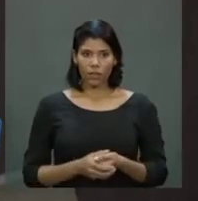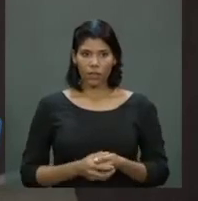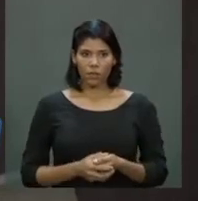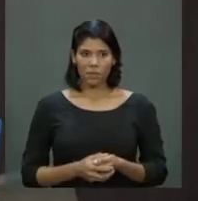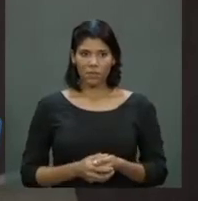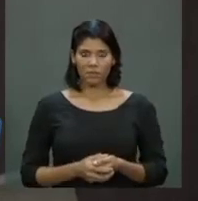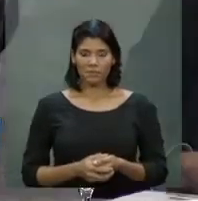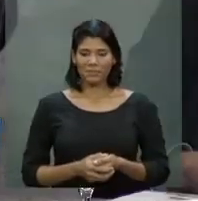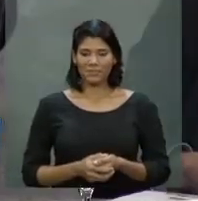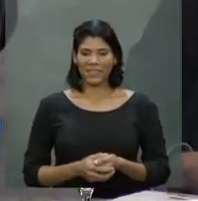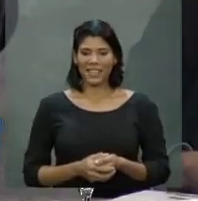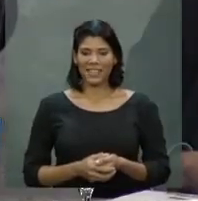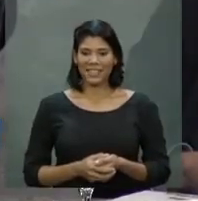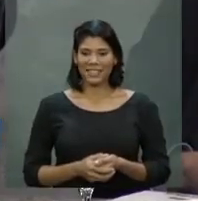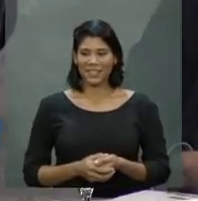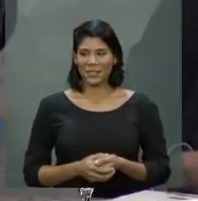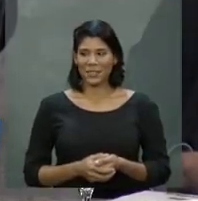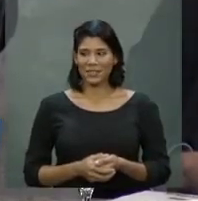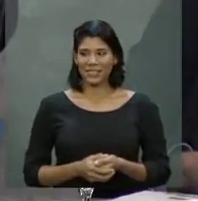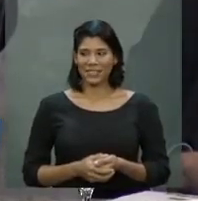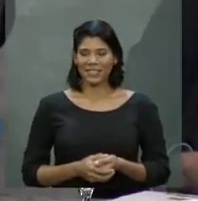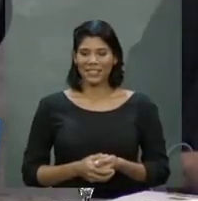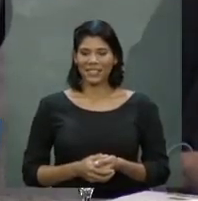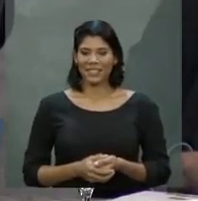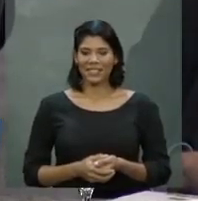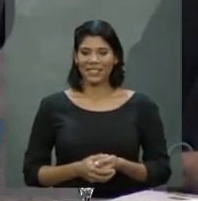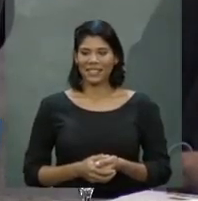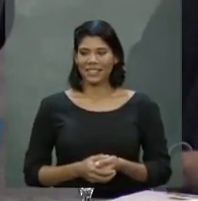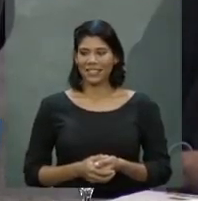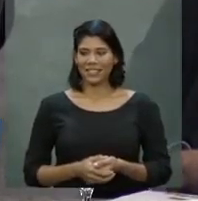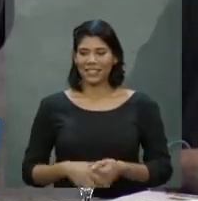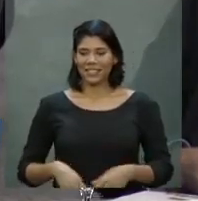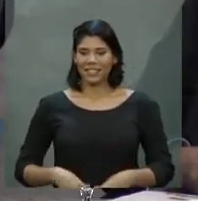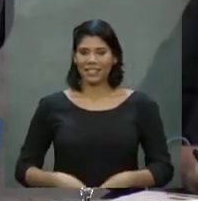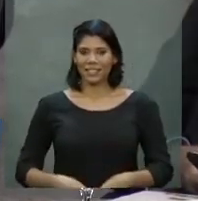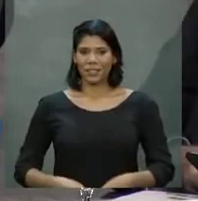Bem rápido, deputado Renato, senhores deputados.